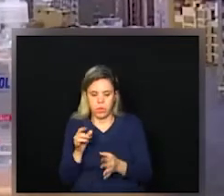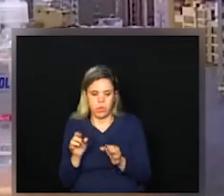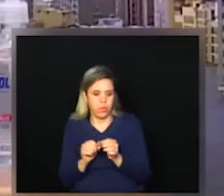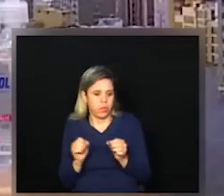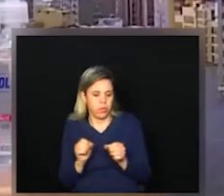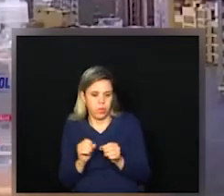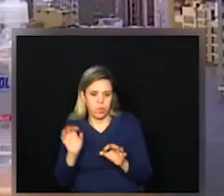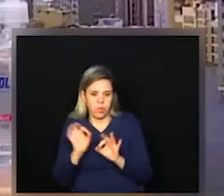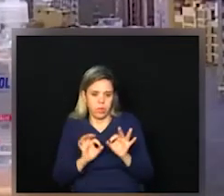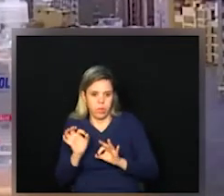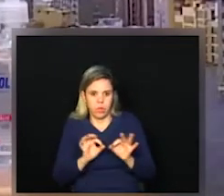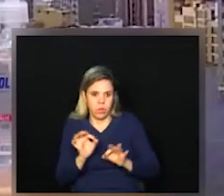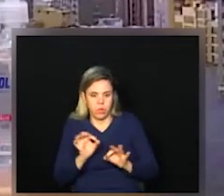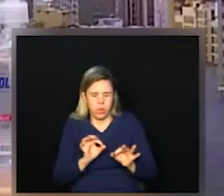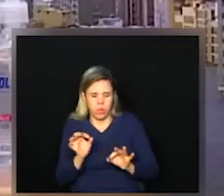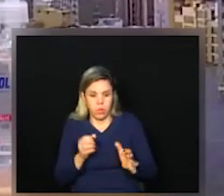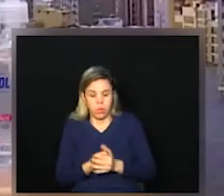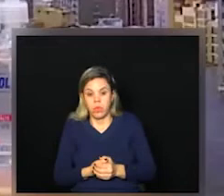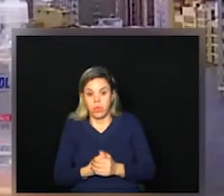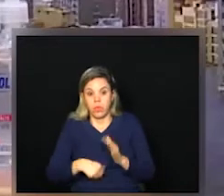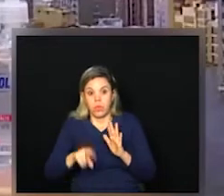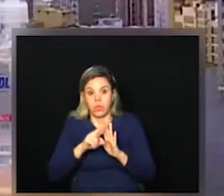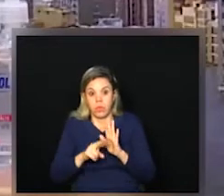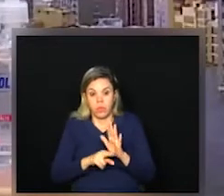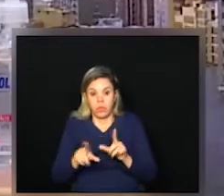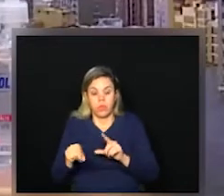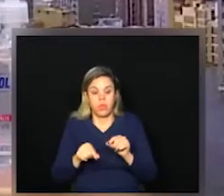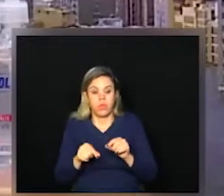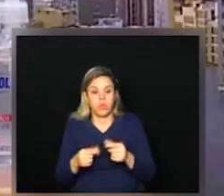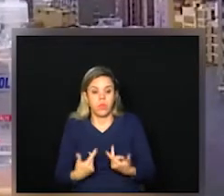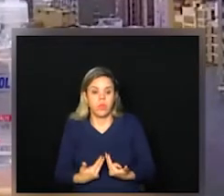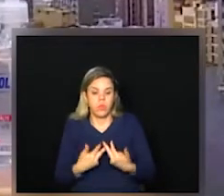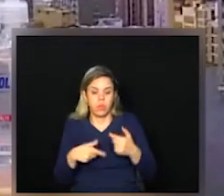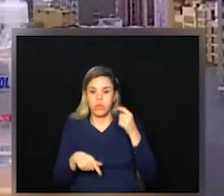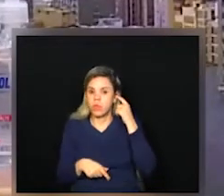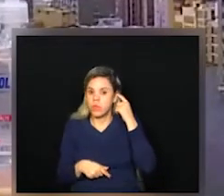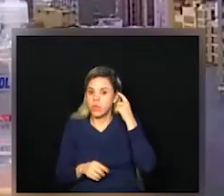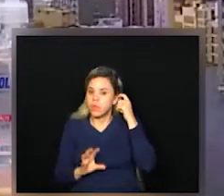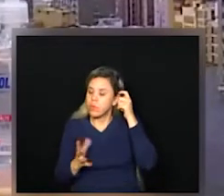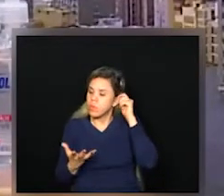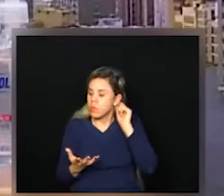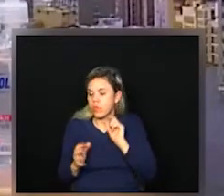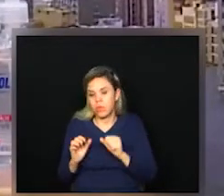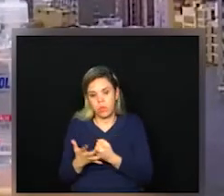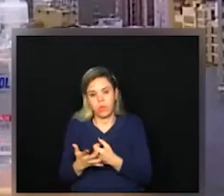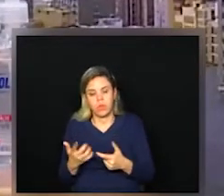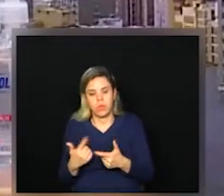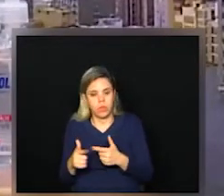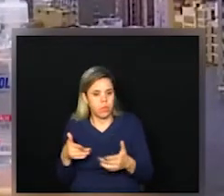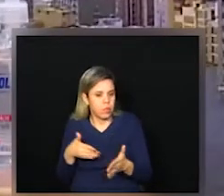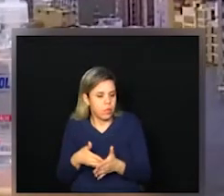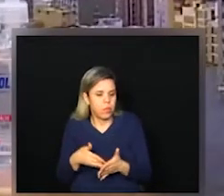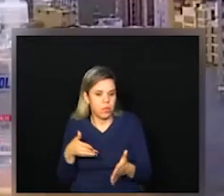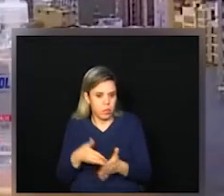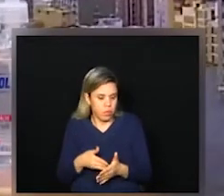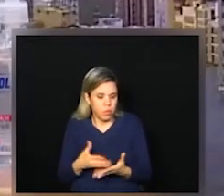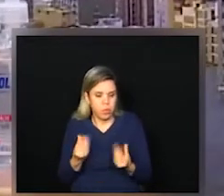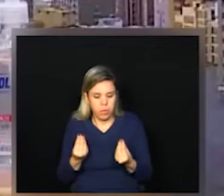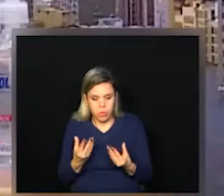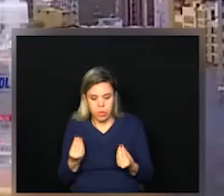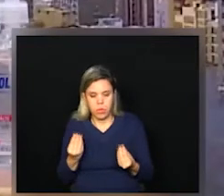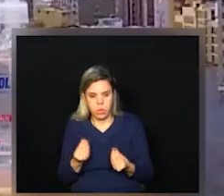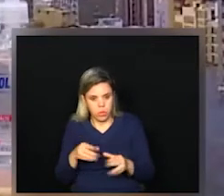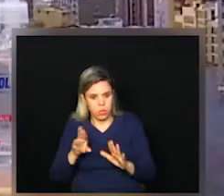à produção de procedimentos eletivos, em que a Covid dificultava muito